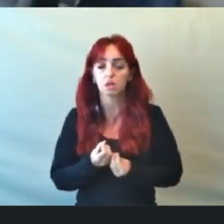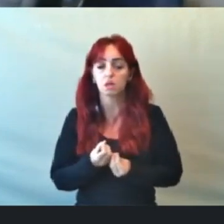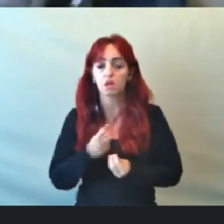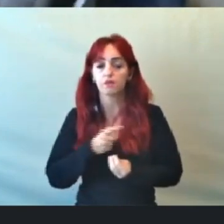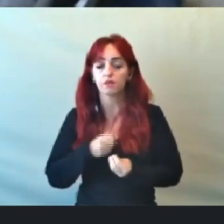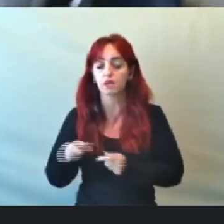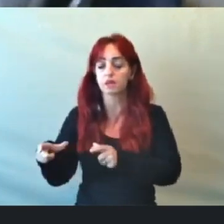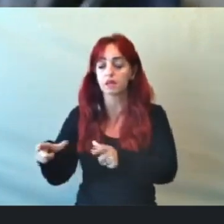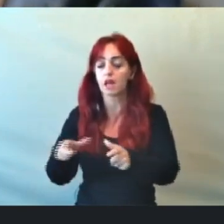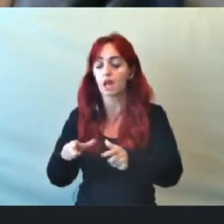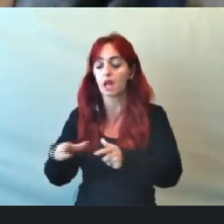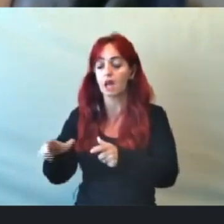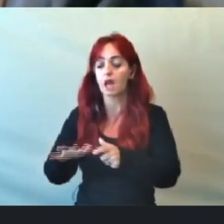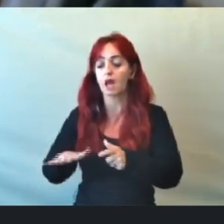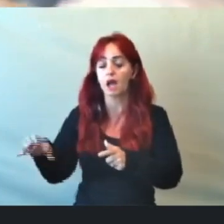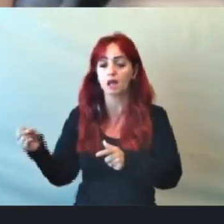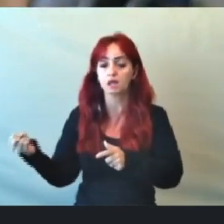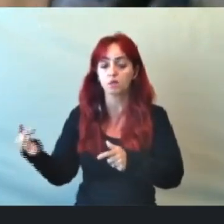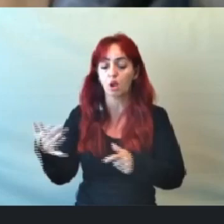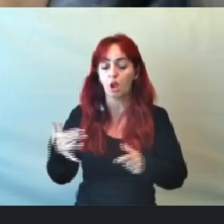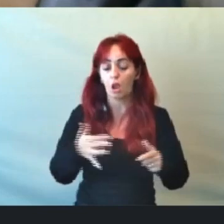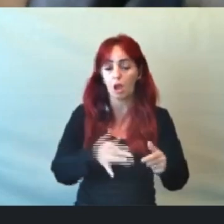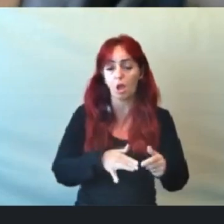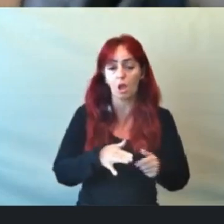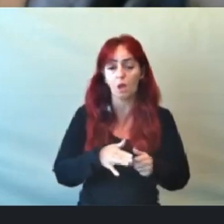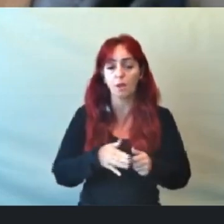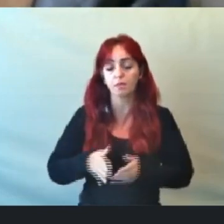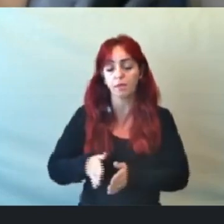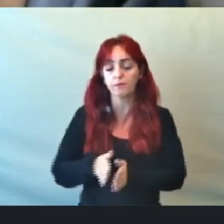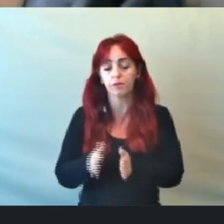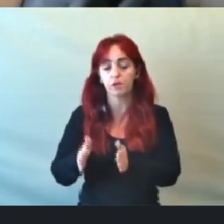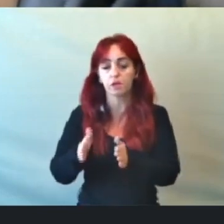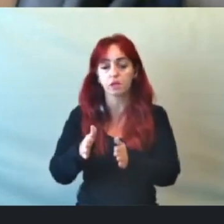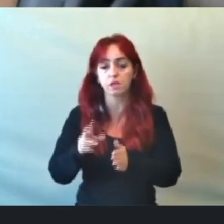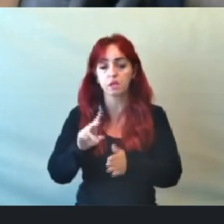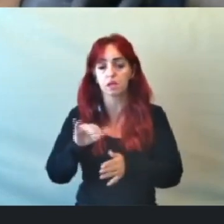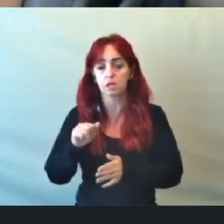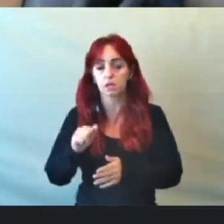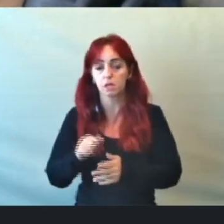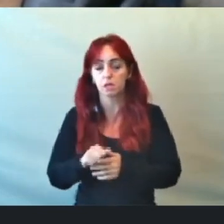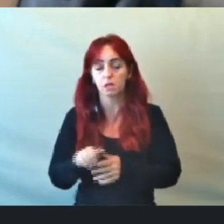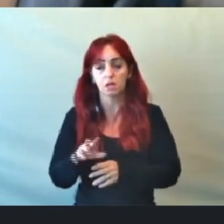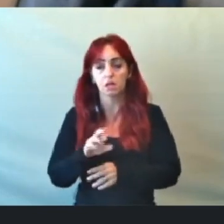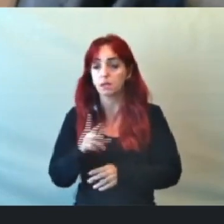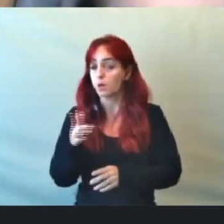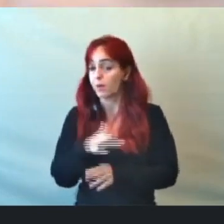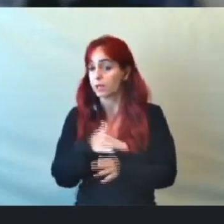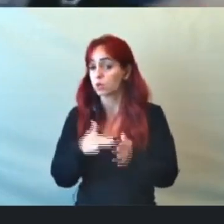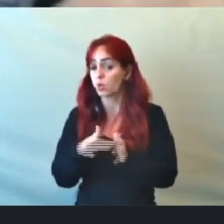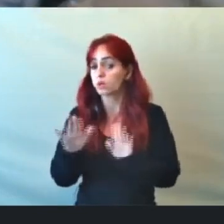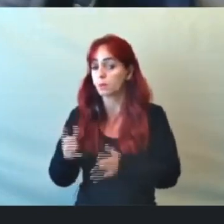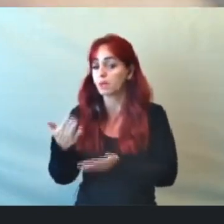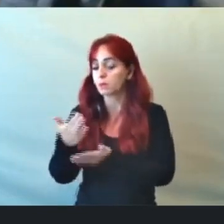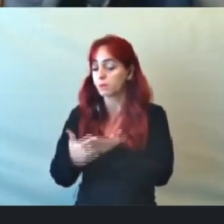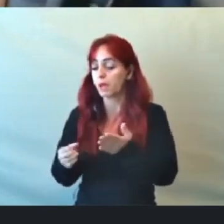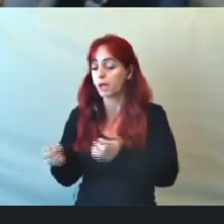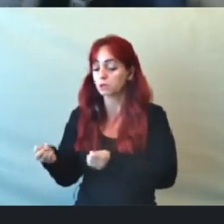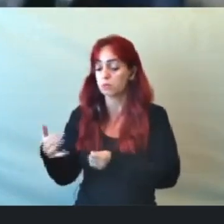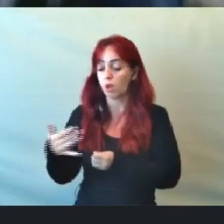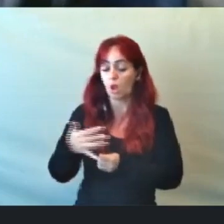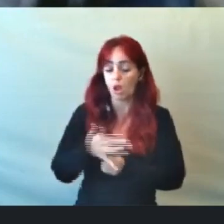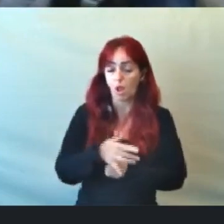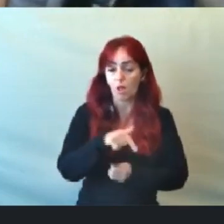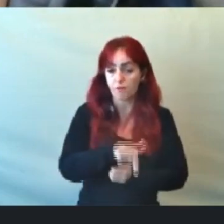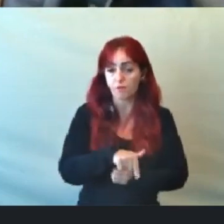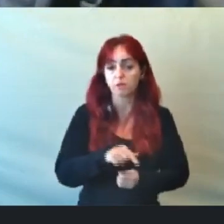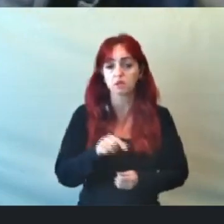públicas, das vias. Não é toda ela, mas uma parte significativa vem daí. Quando chove,